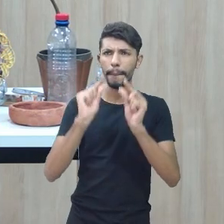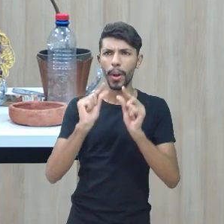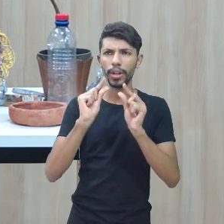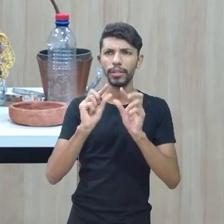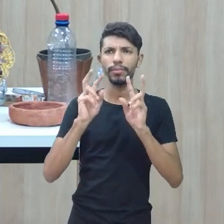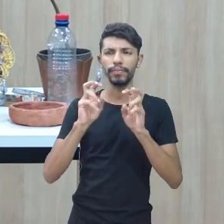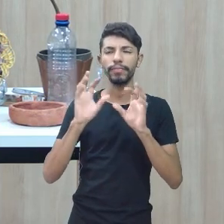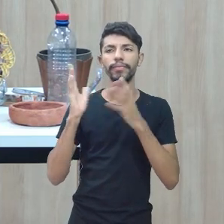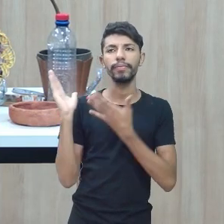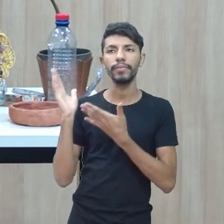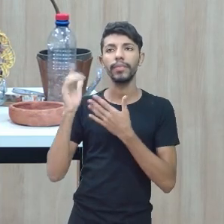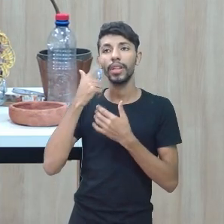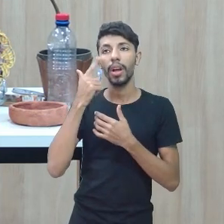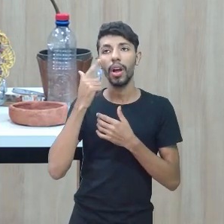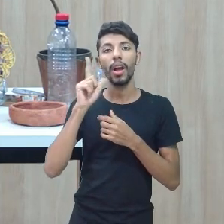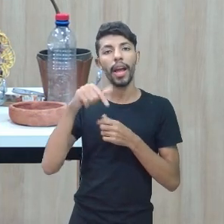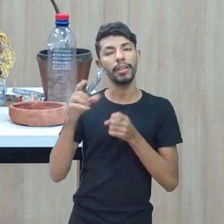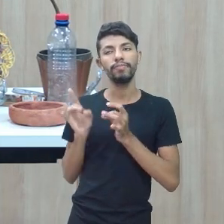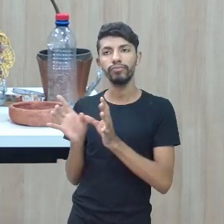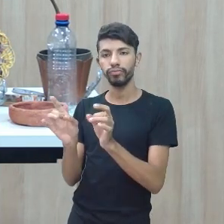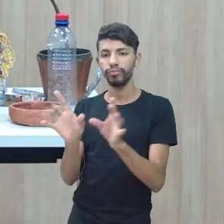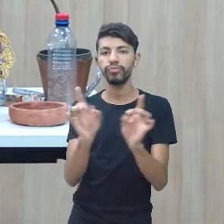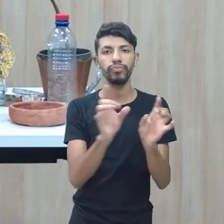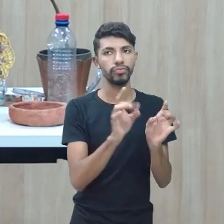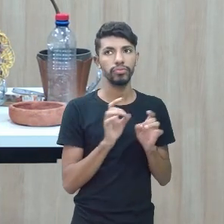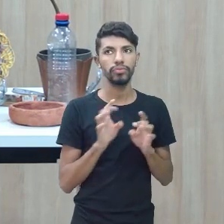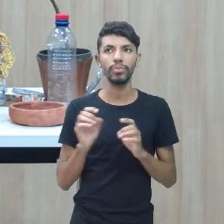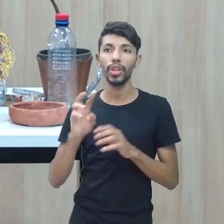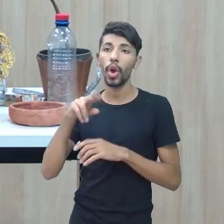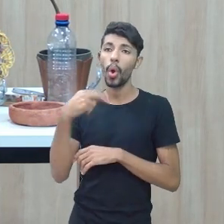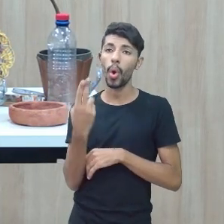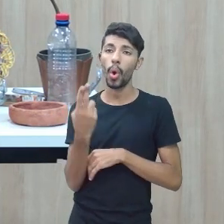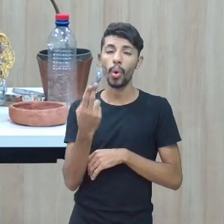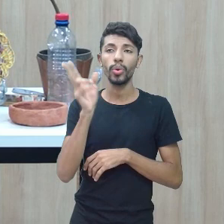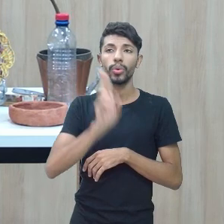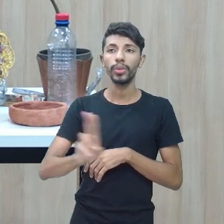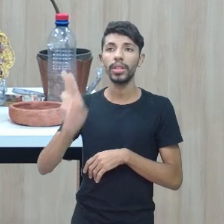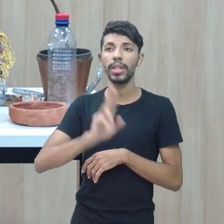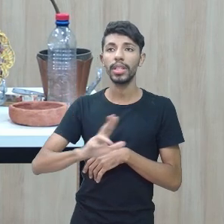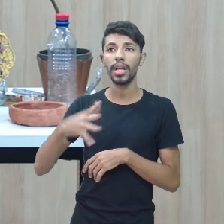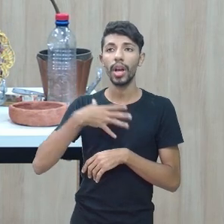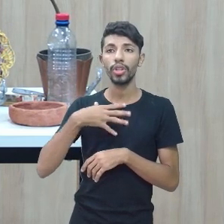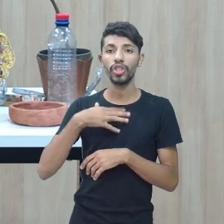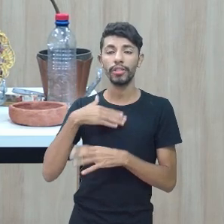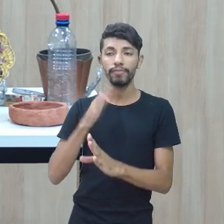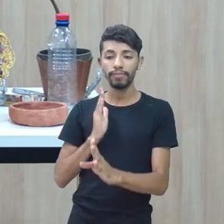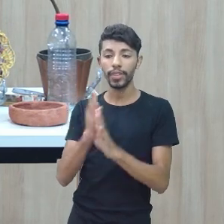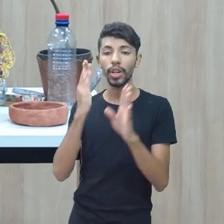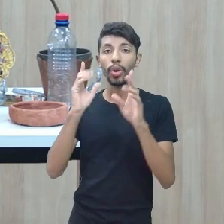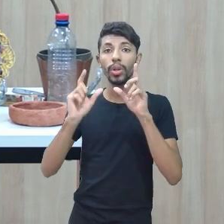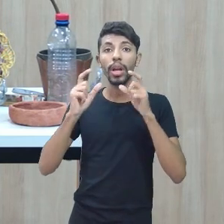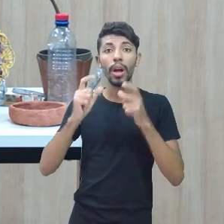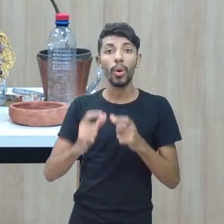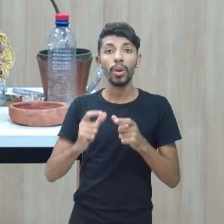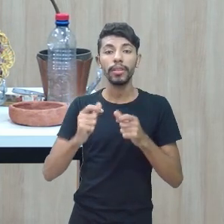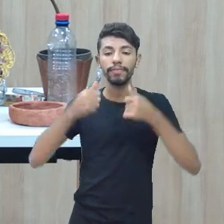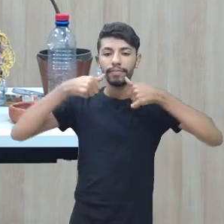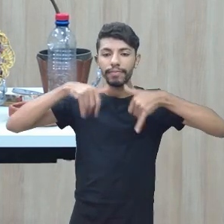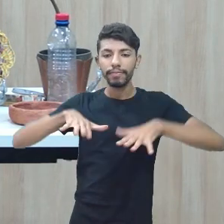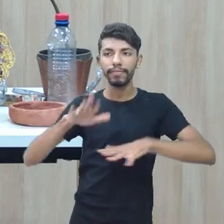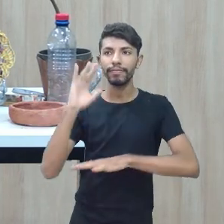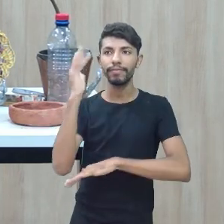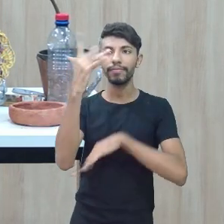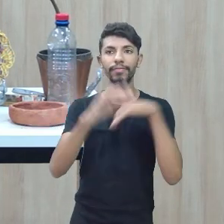natural. Então, eles são comercializados ou utilizados da maneira que são encontrados na natureza. Então, é